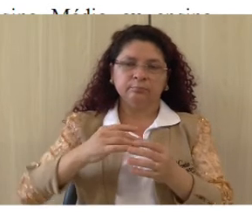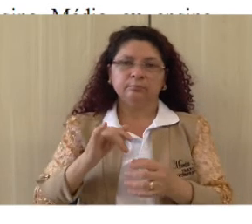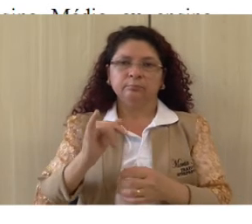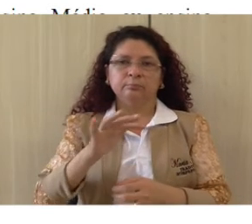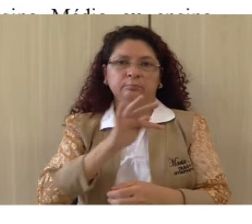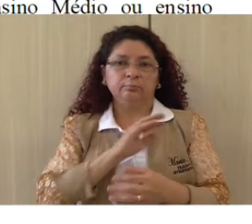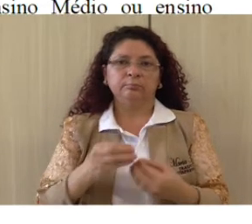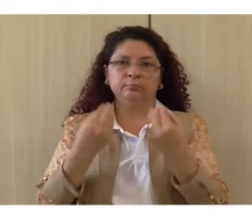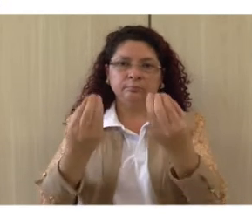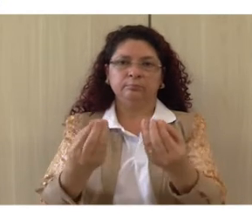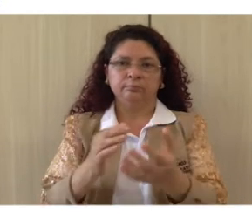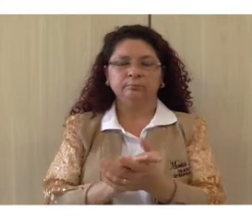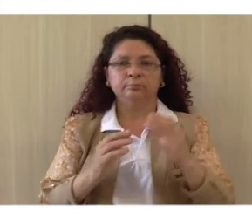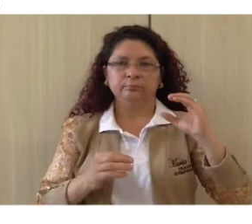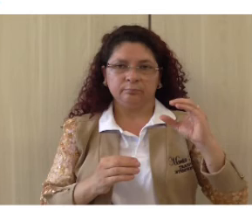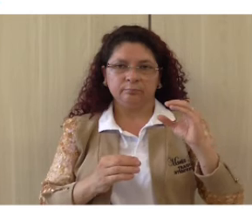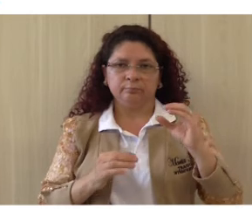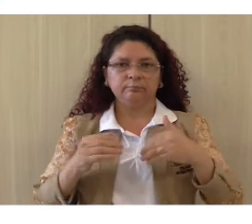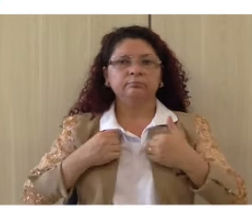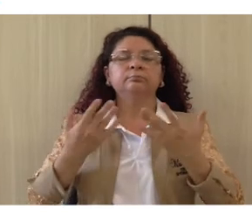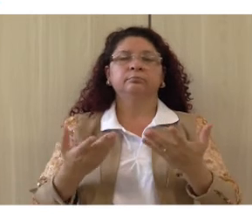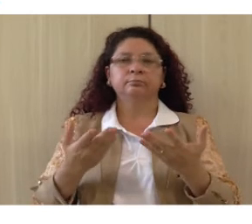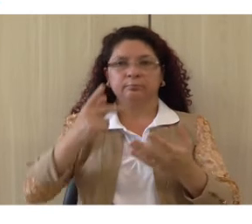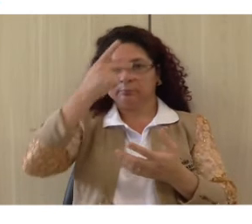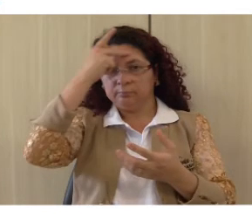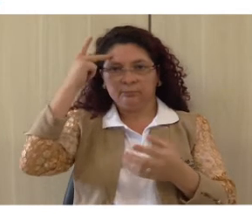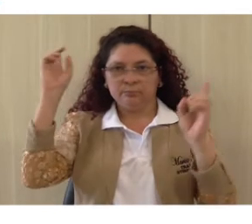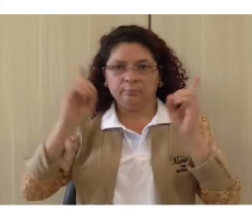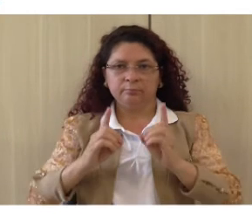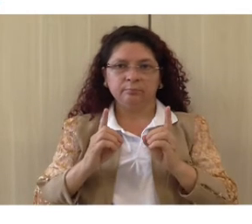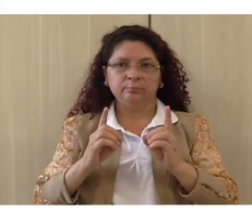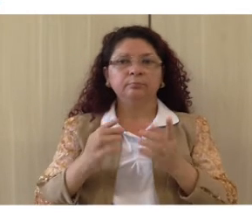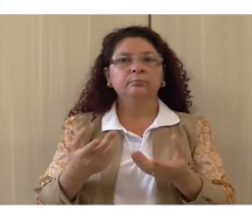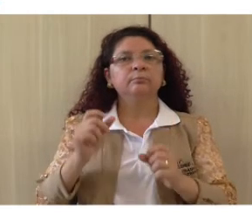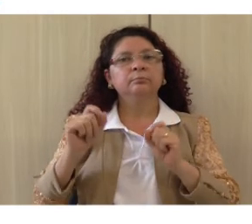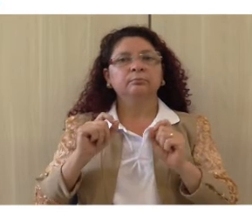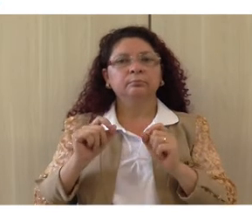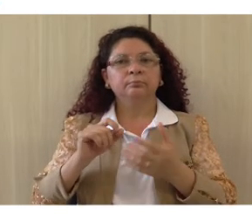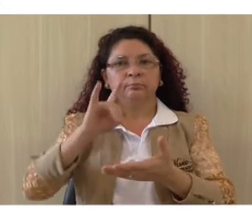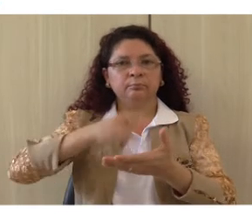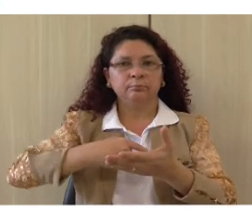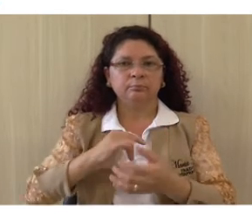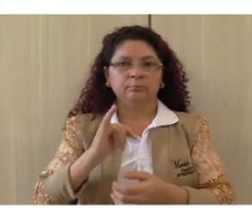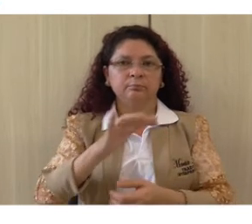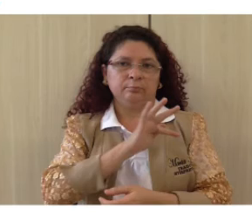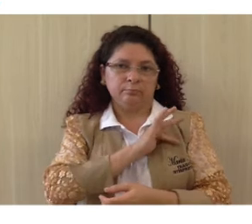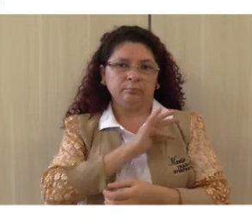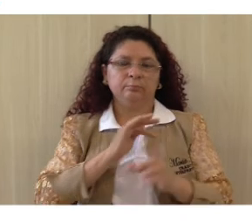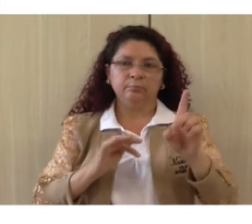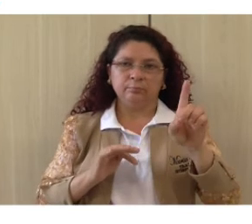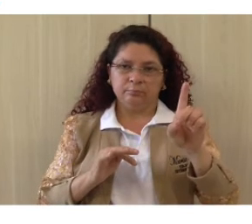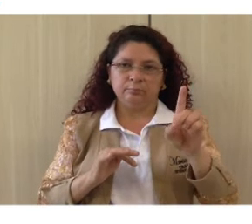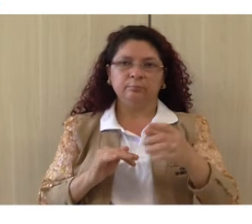pelo IFPA. C. Autodeclaração de pessoa com deficiência, a ser fornecida pelo IFPA.